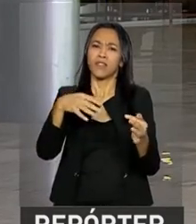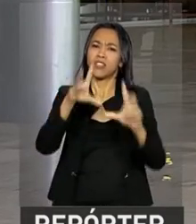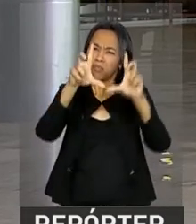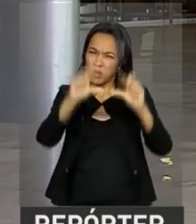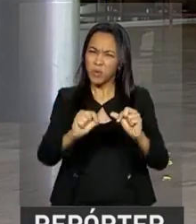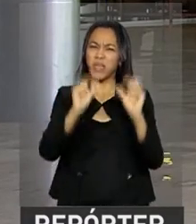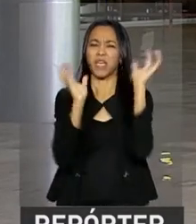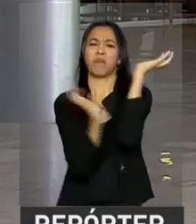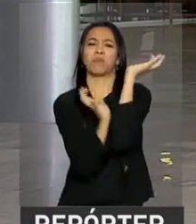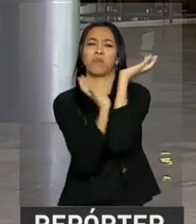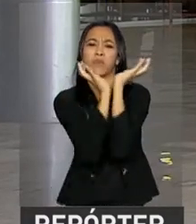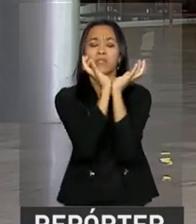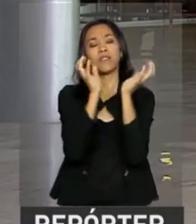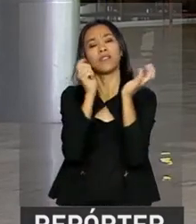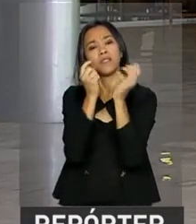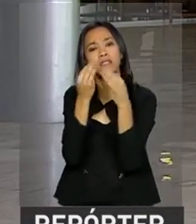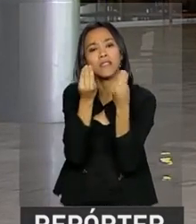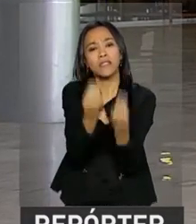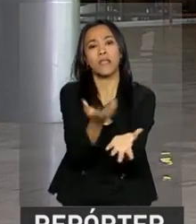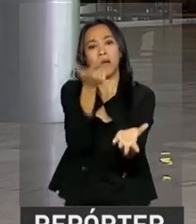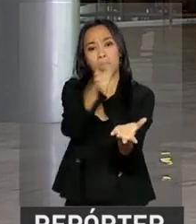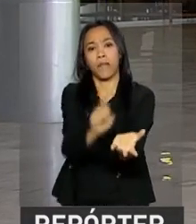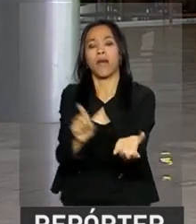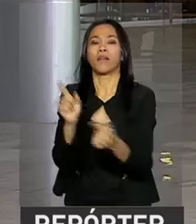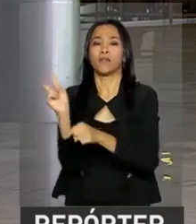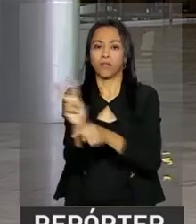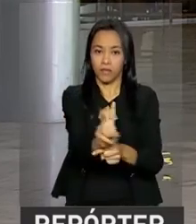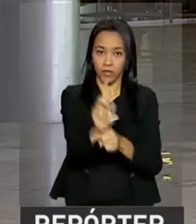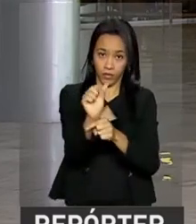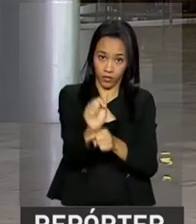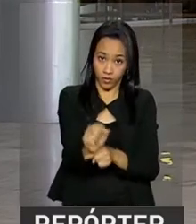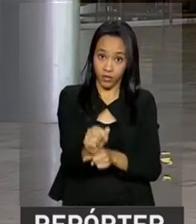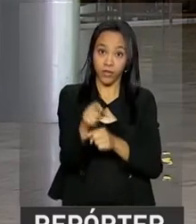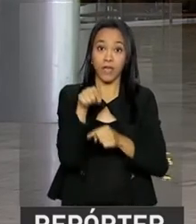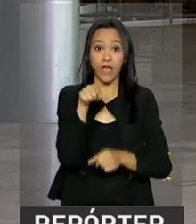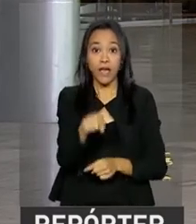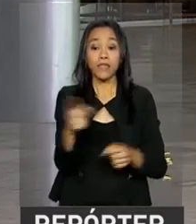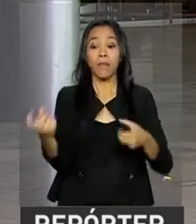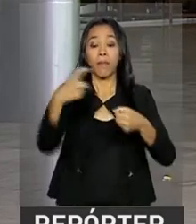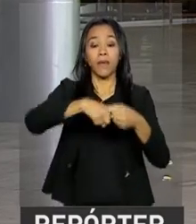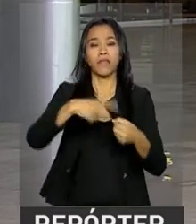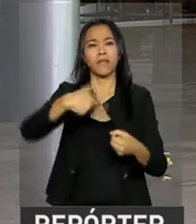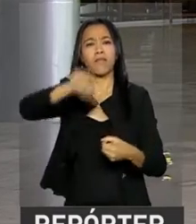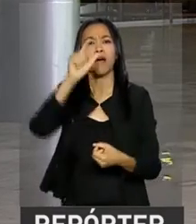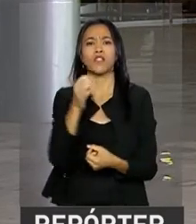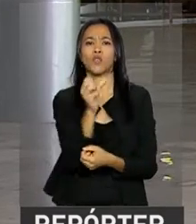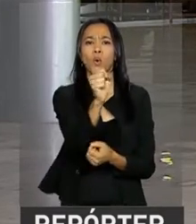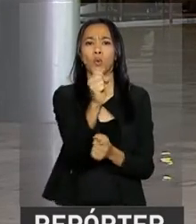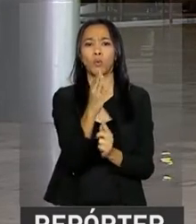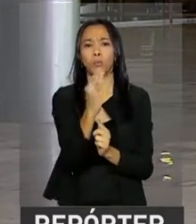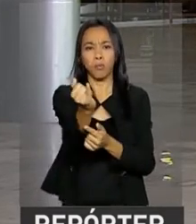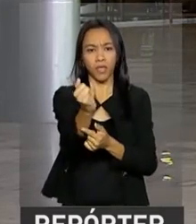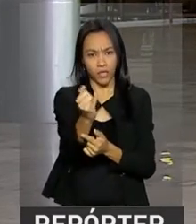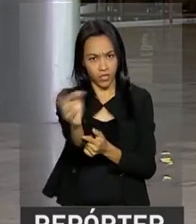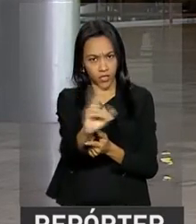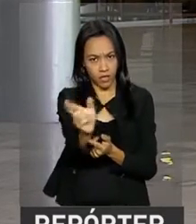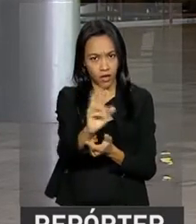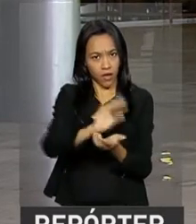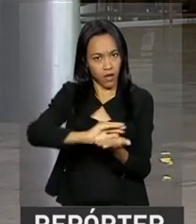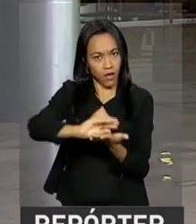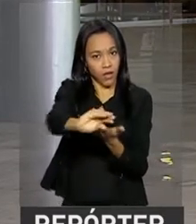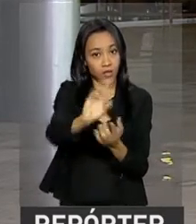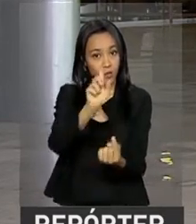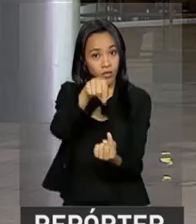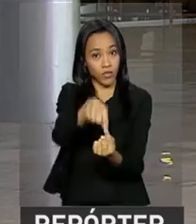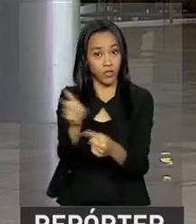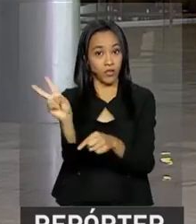à economia brasileira a parceria prevê a liberação de mais de 8 bilhões de reais em linhas de crédito